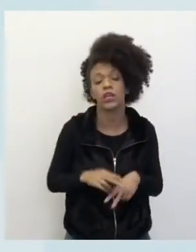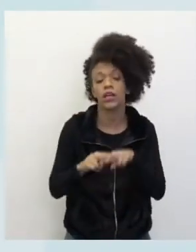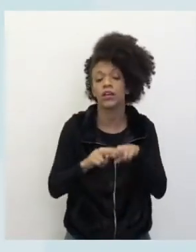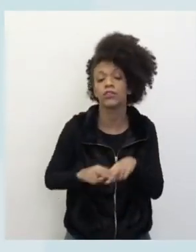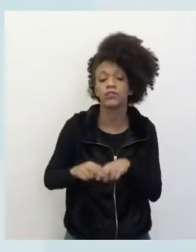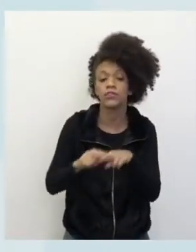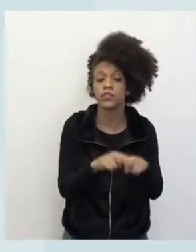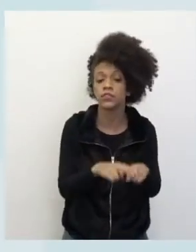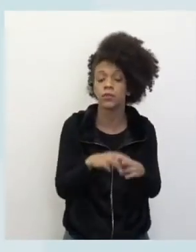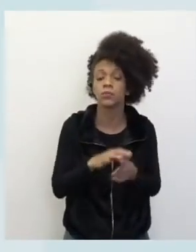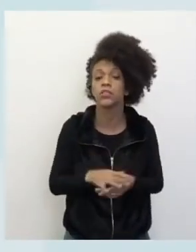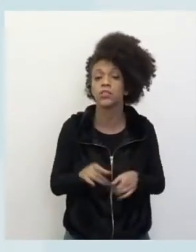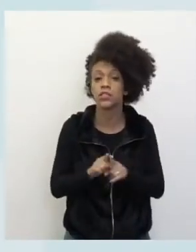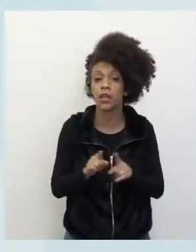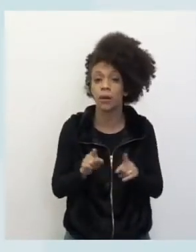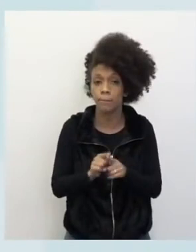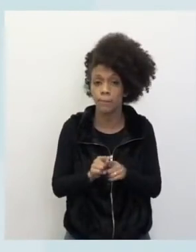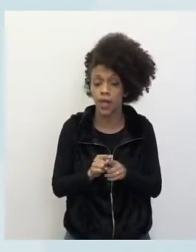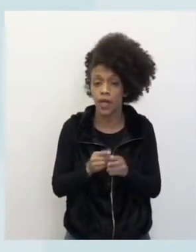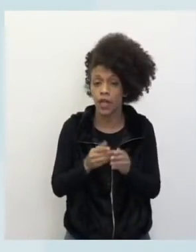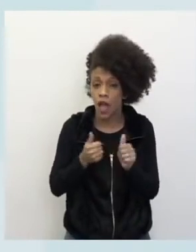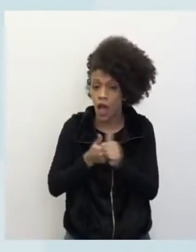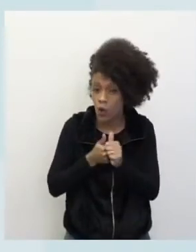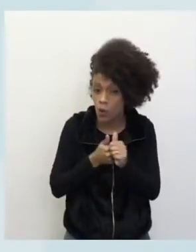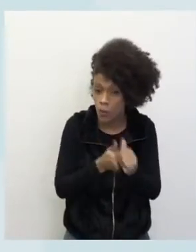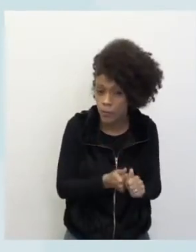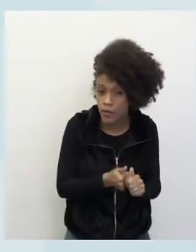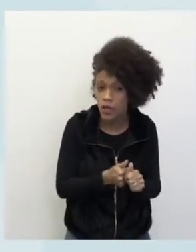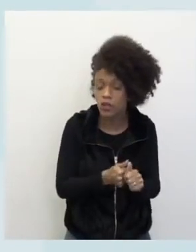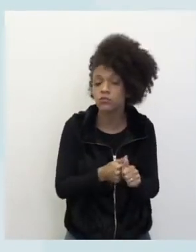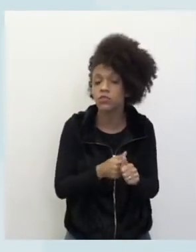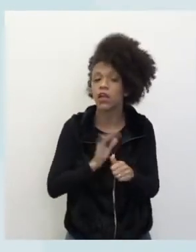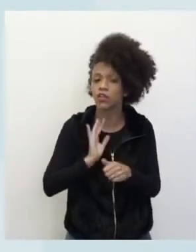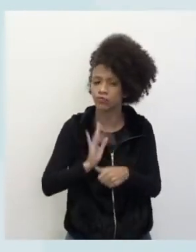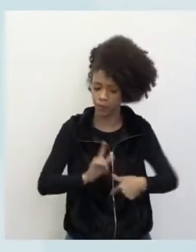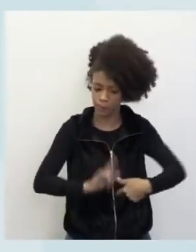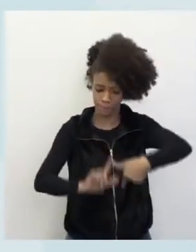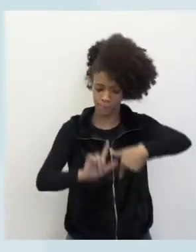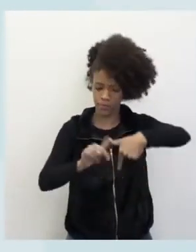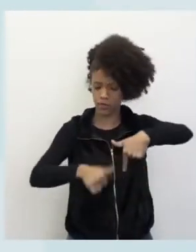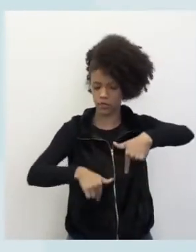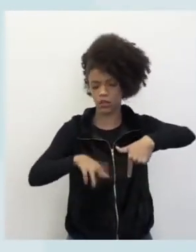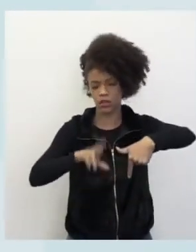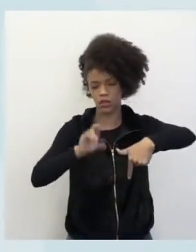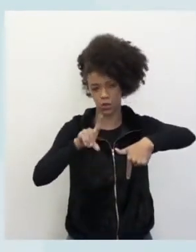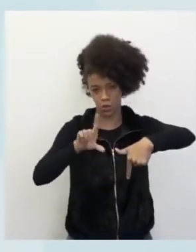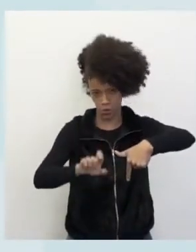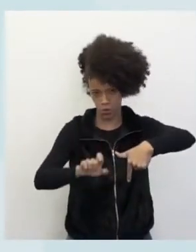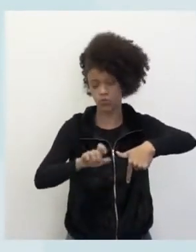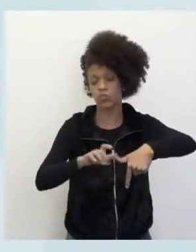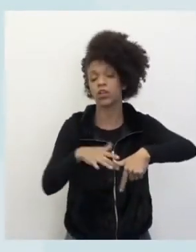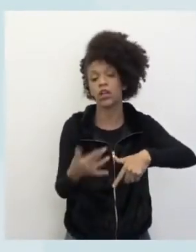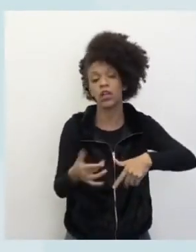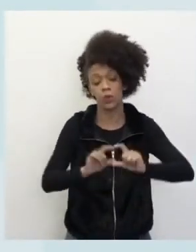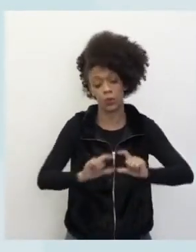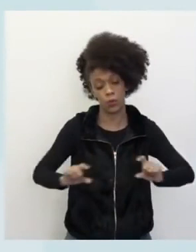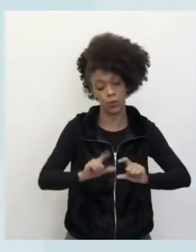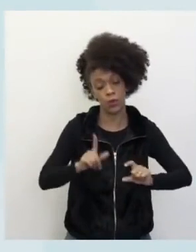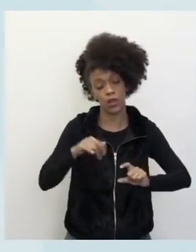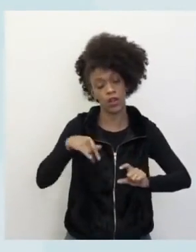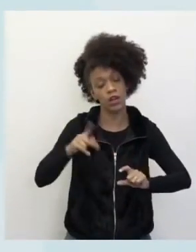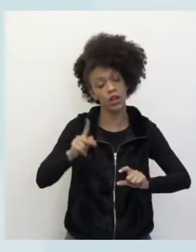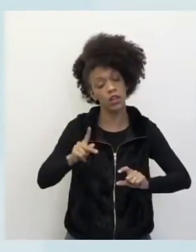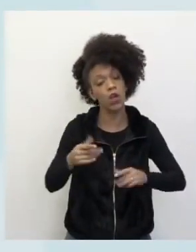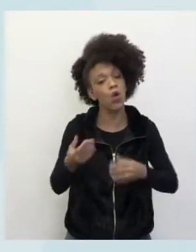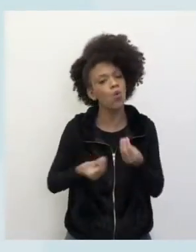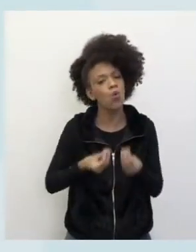conjunções coordenativas, que já tínhamos visto no segundo bimestre. Aí vai o QR Code ou o link para você contar o que